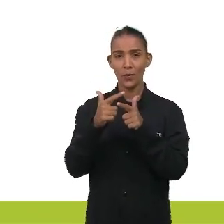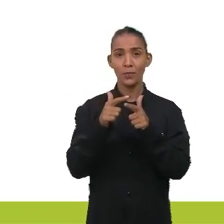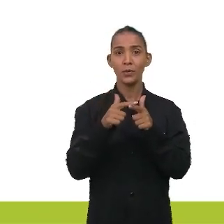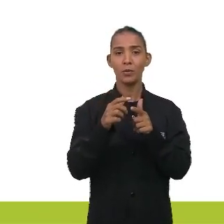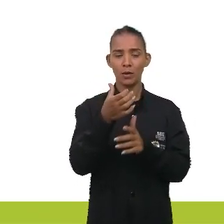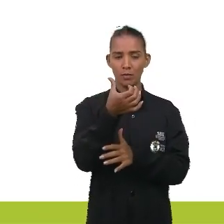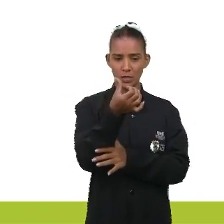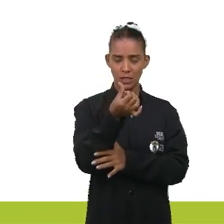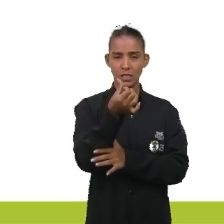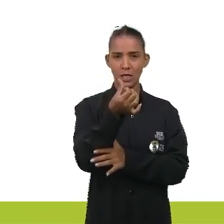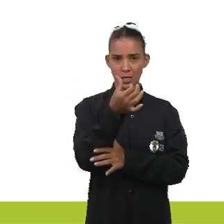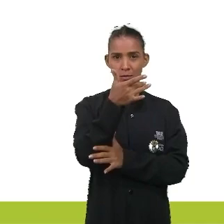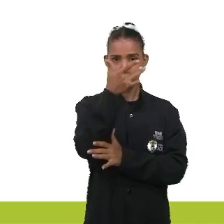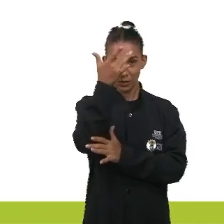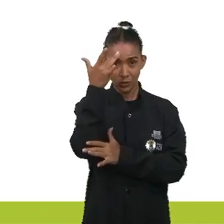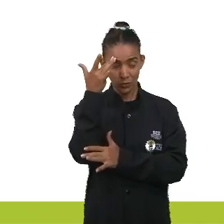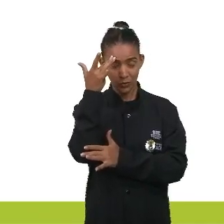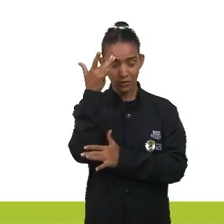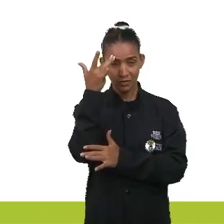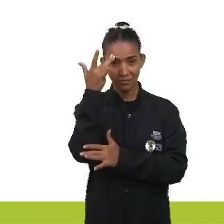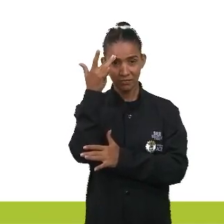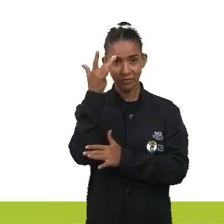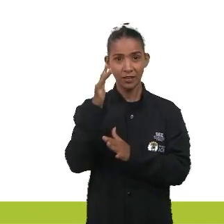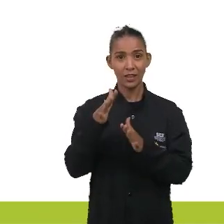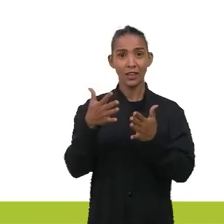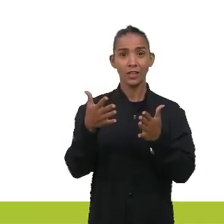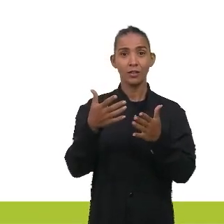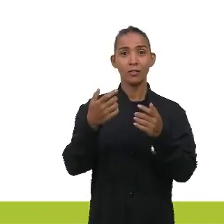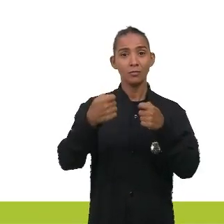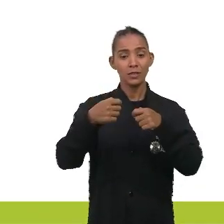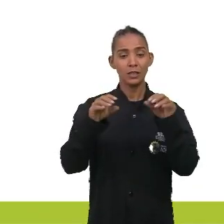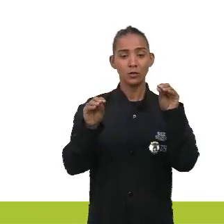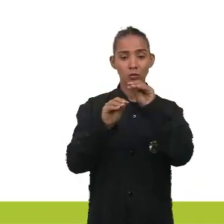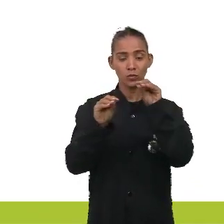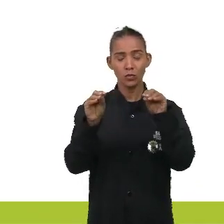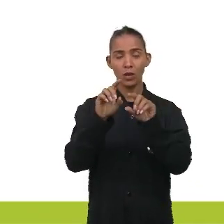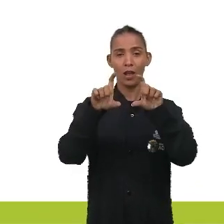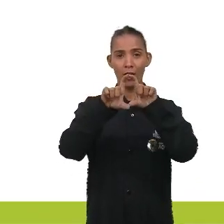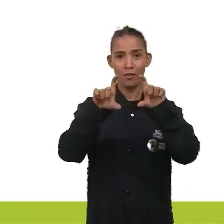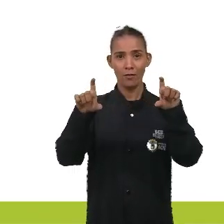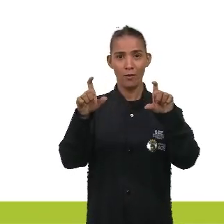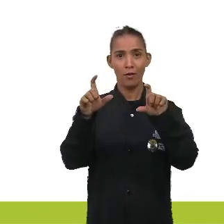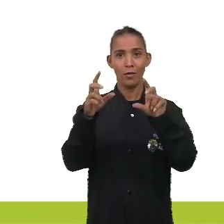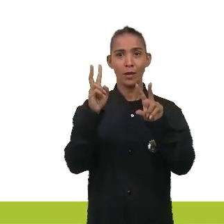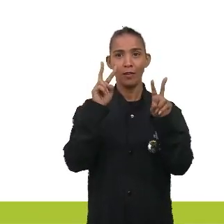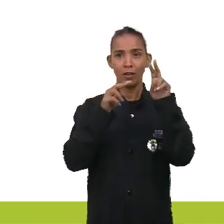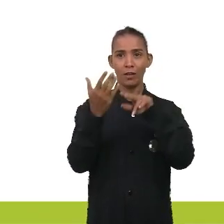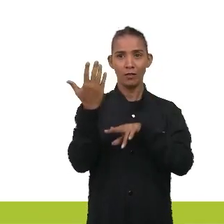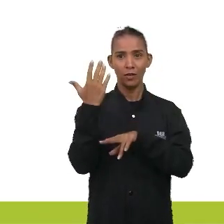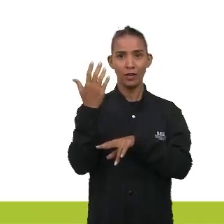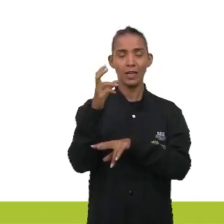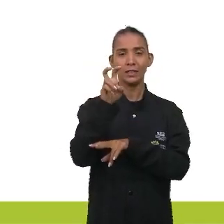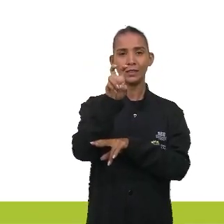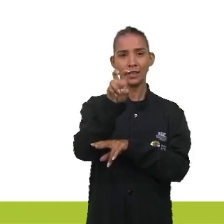de 6 pessoas, segundo a nossa fórmula anterior, isso é dado por 5